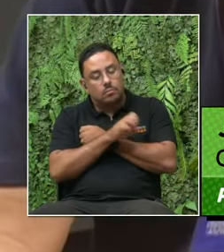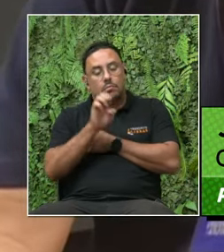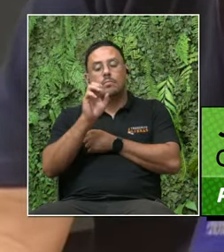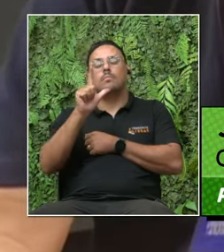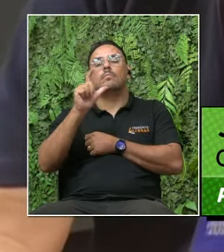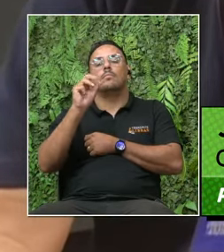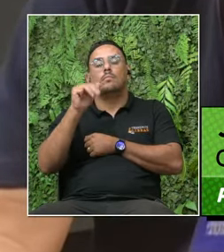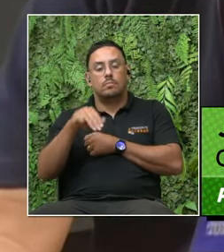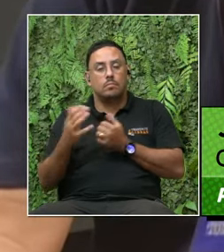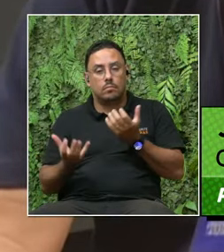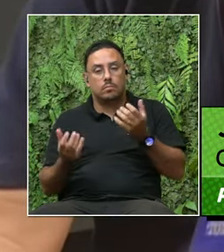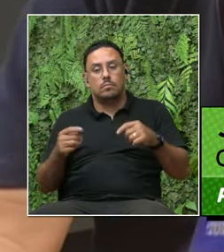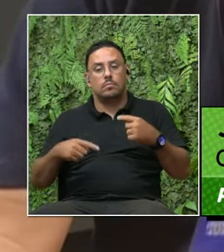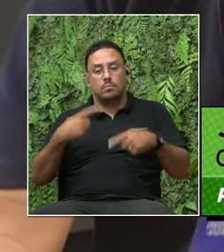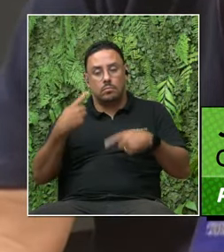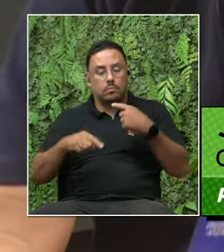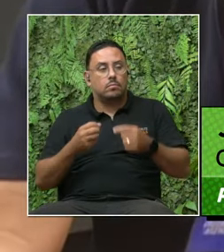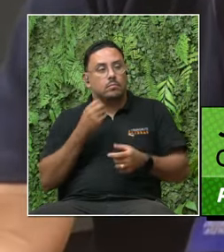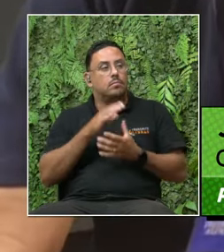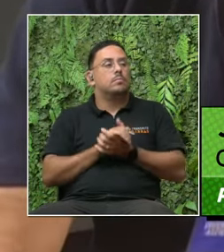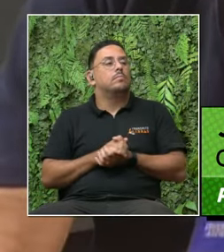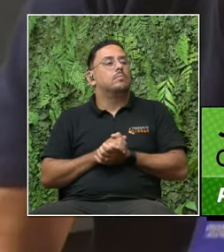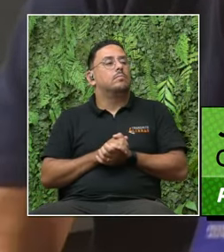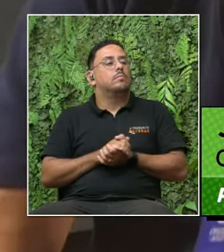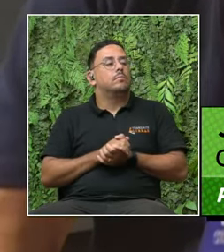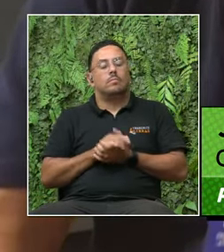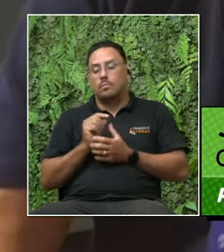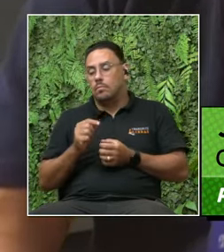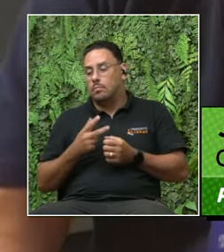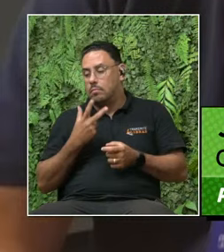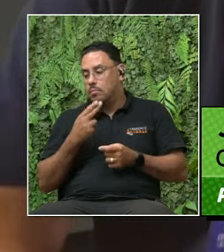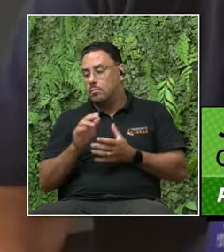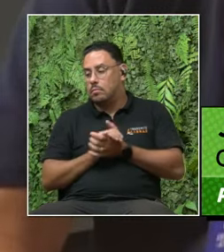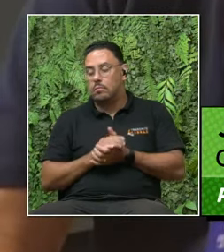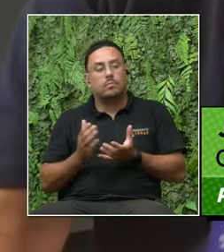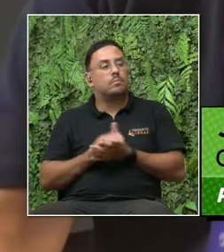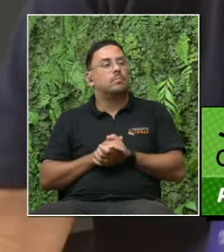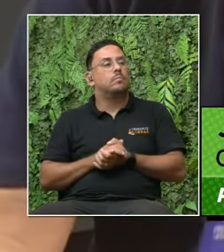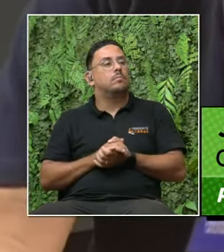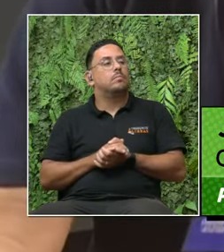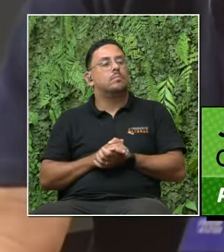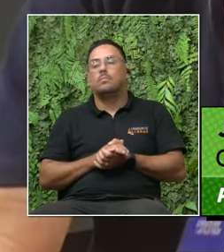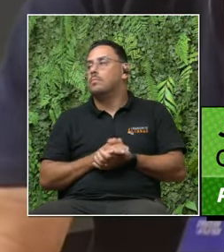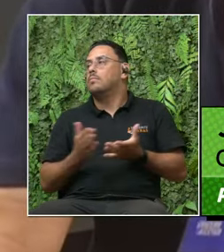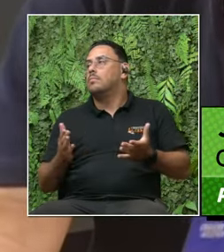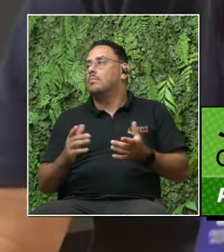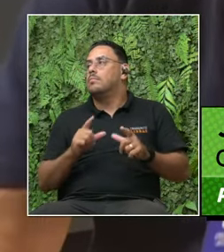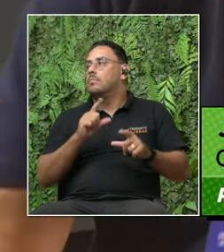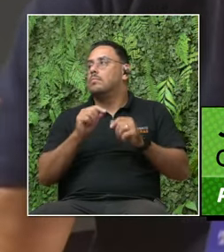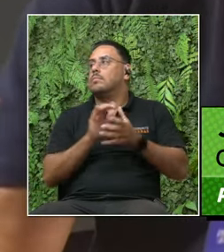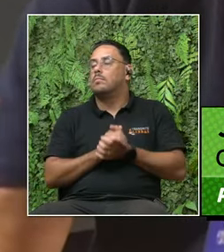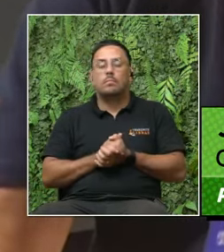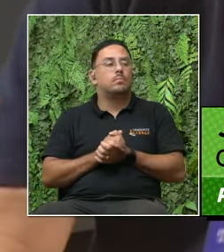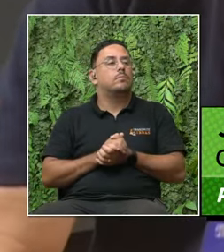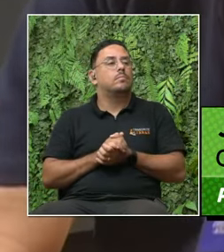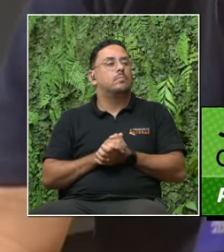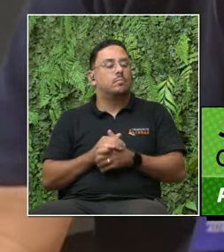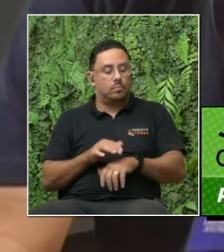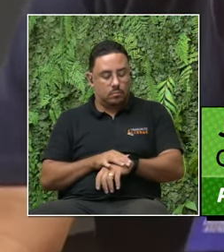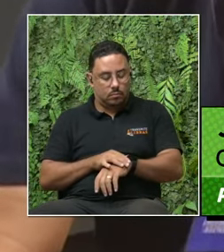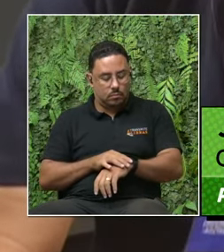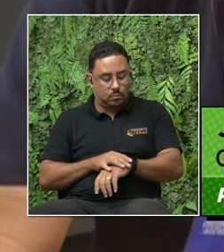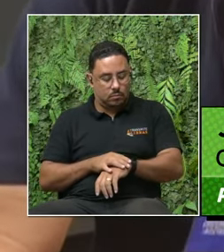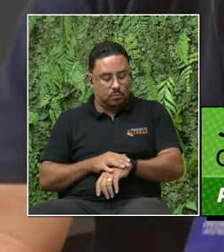e agora a briga tá boa viu Vamos ver quem vai ser campeão nessa aí também tá escalando a coisa tá escalando hein tá feia a coisa é